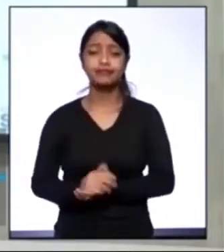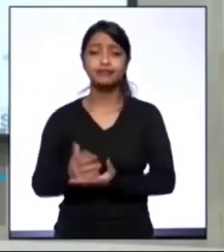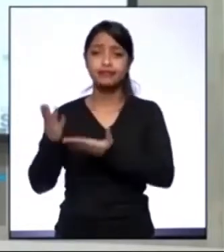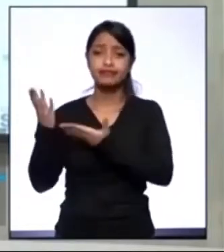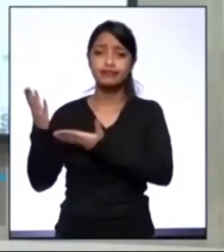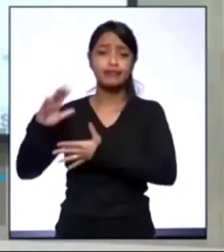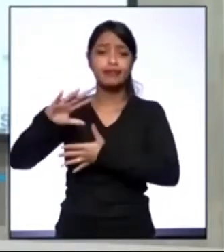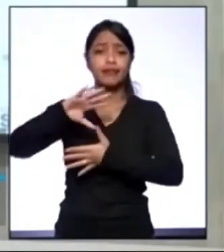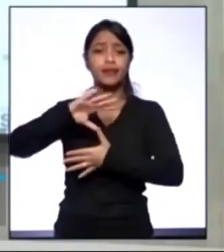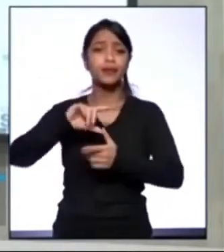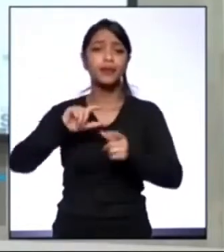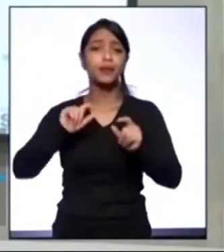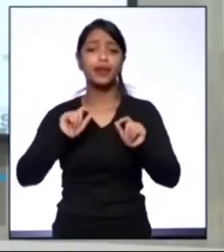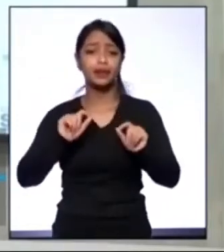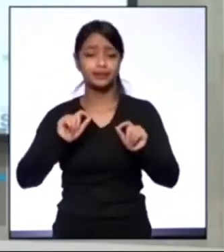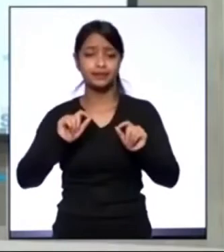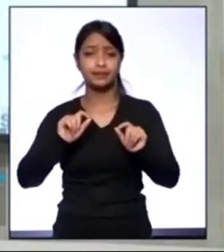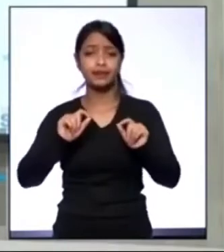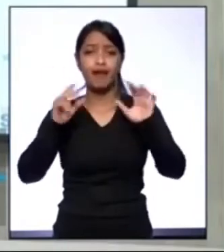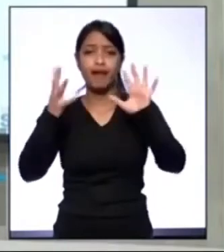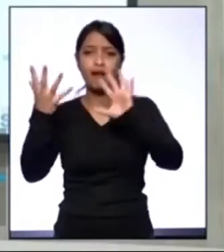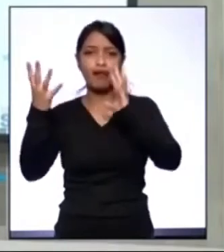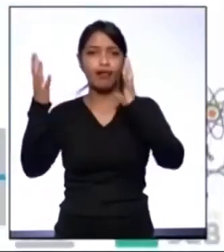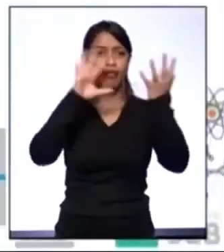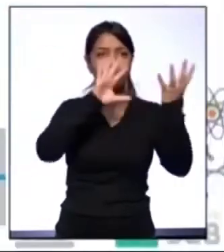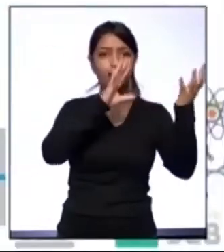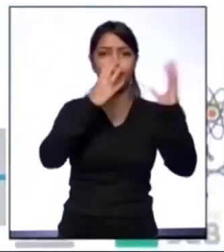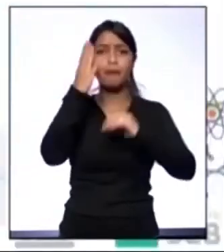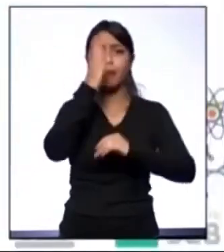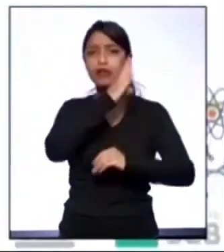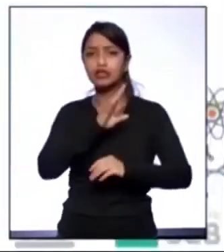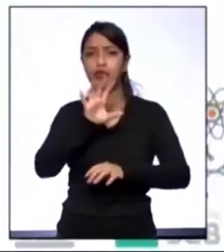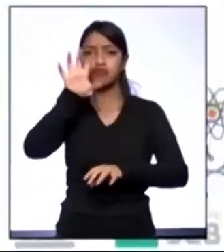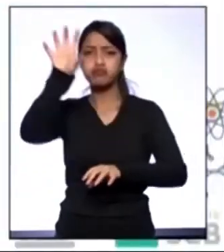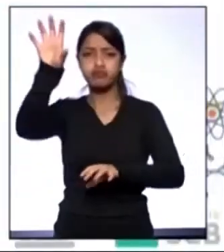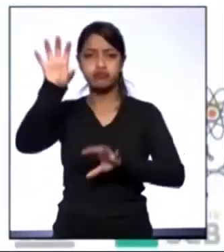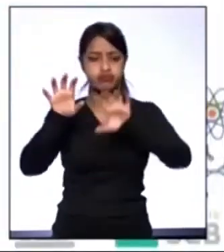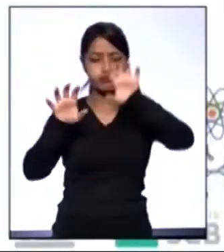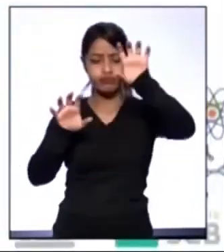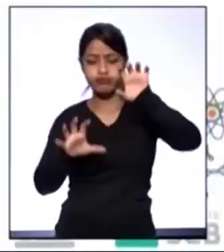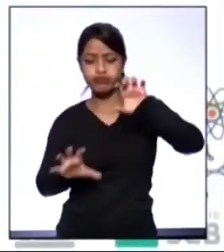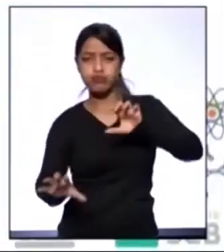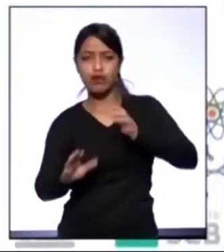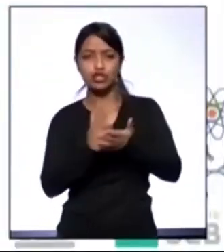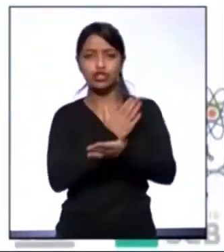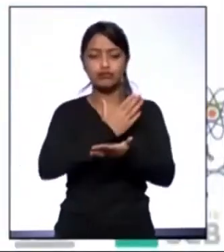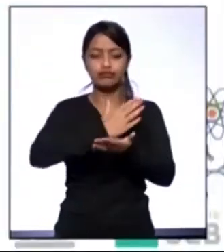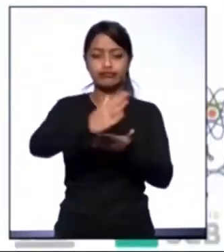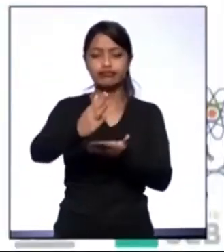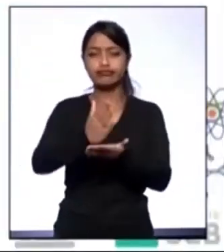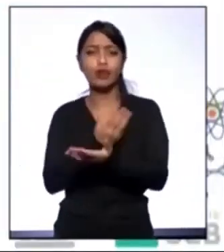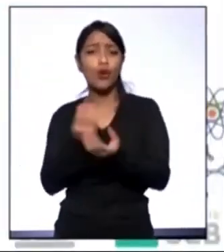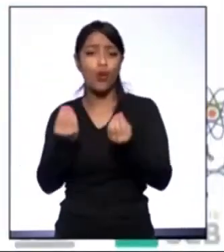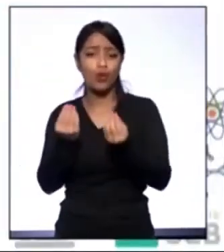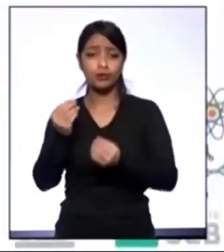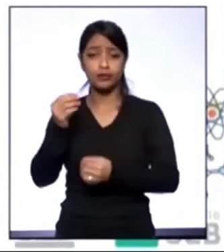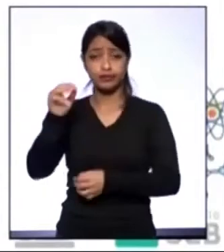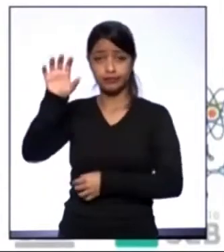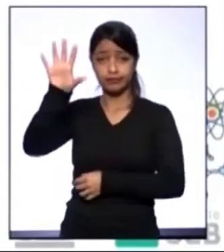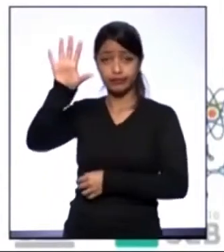a distribuição espacial dos tipos climáticos no Brasil. Quais são esses tipos climáticos? Nessa região